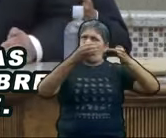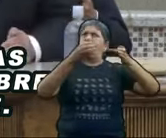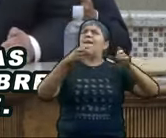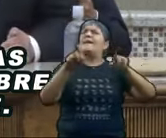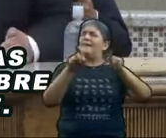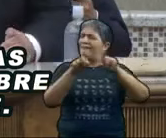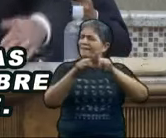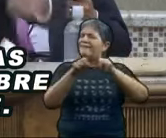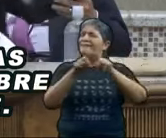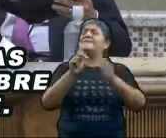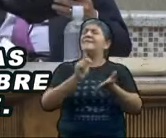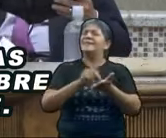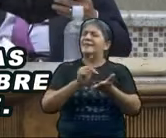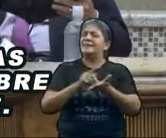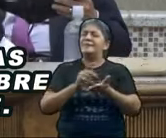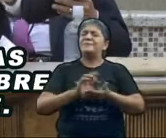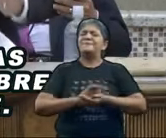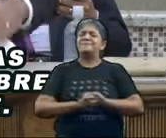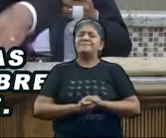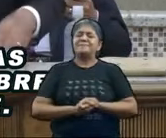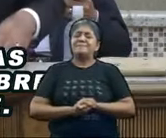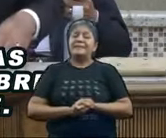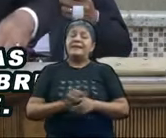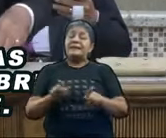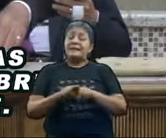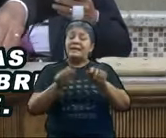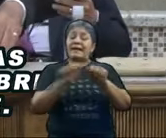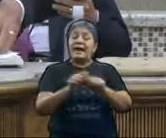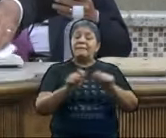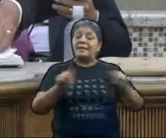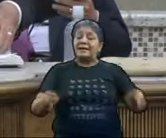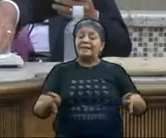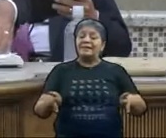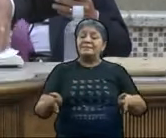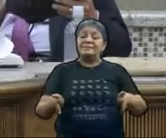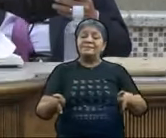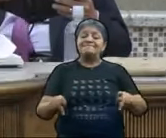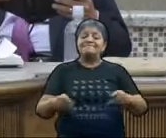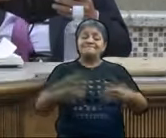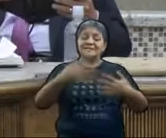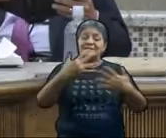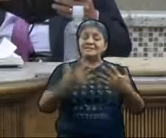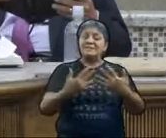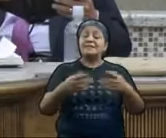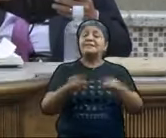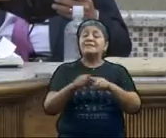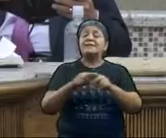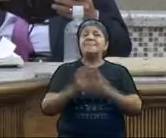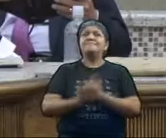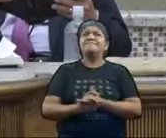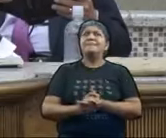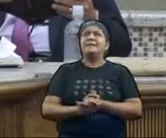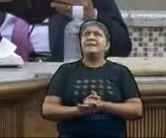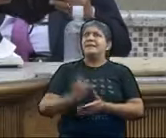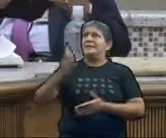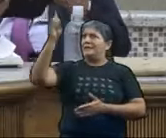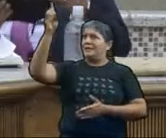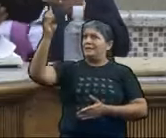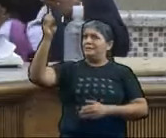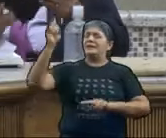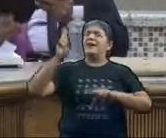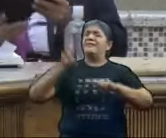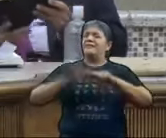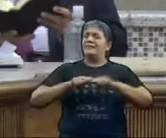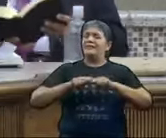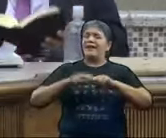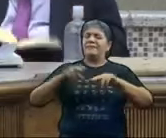também. Lá em Apocalipse capítulo 7, versos 15, que diz que Deus está sentado sobre o